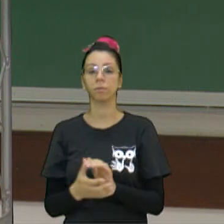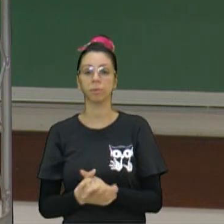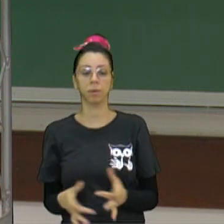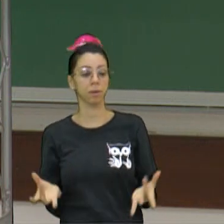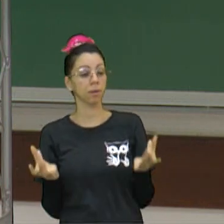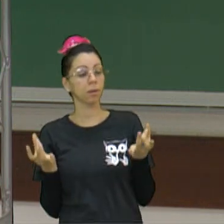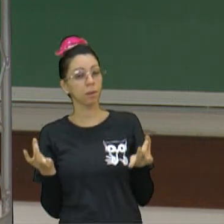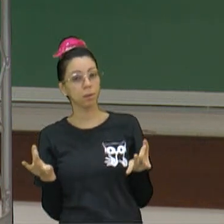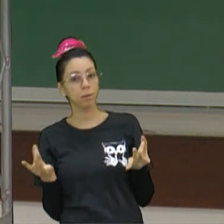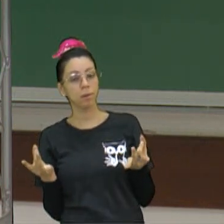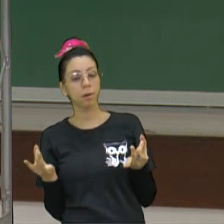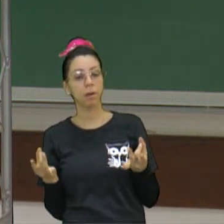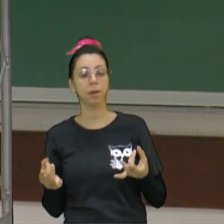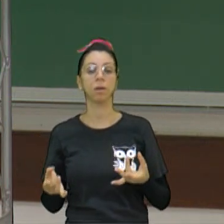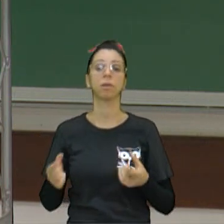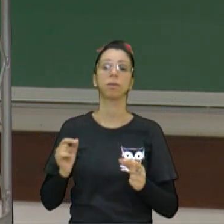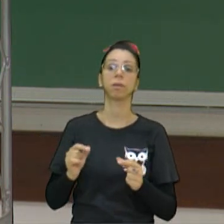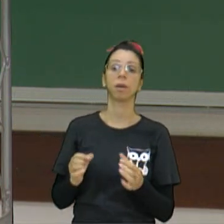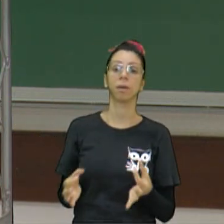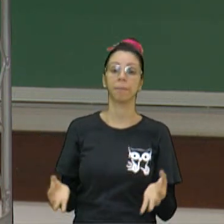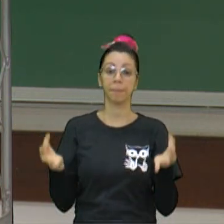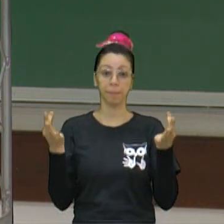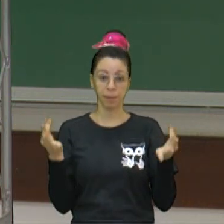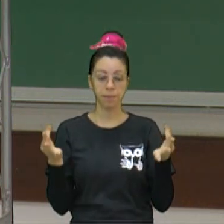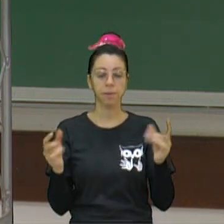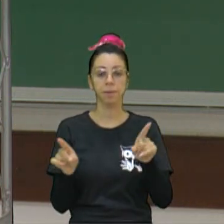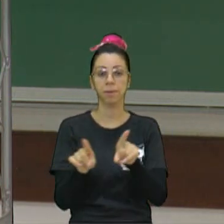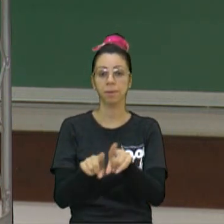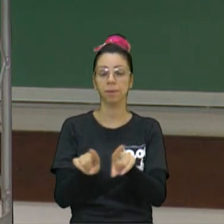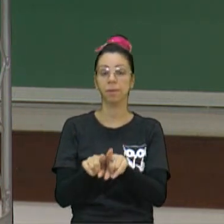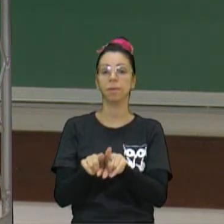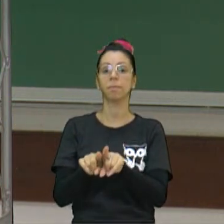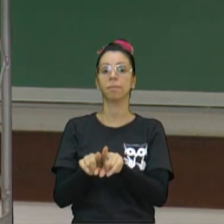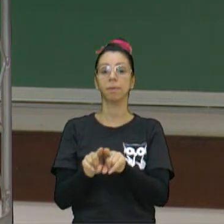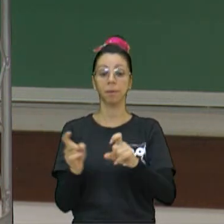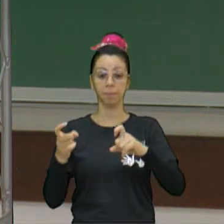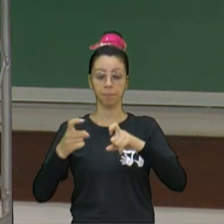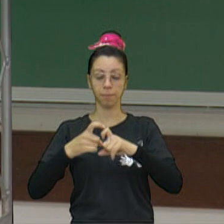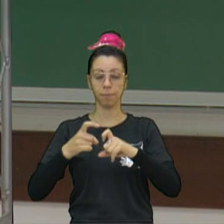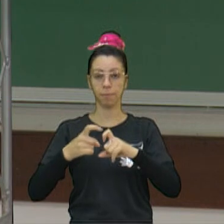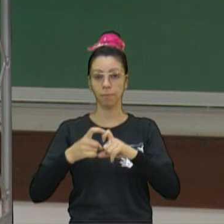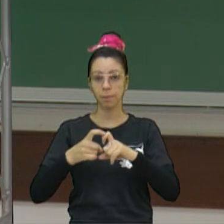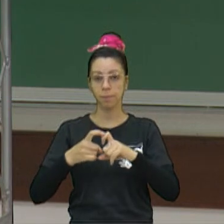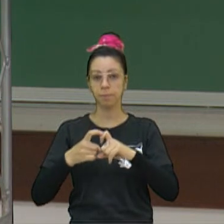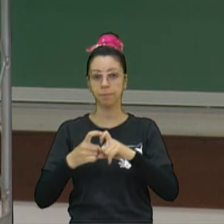meditação, artes marciais e a medicina tradicional chinesa foram grandes